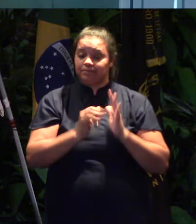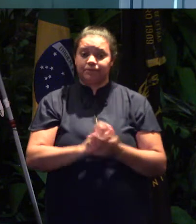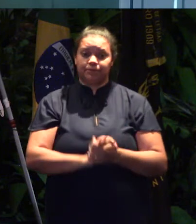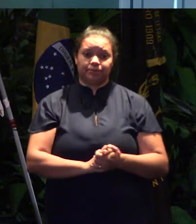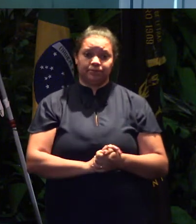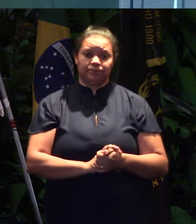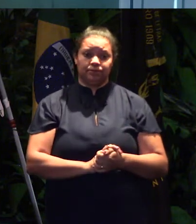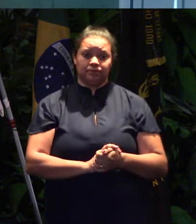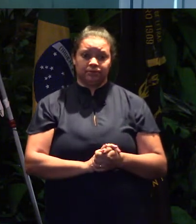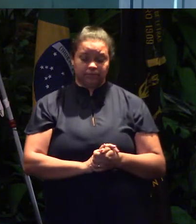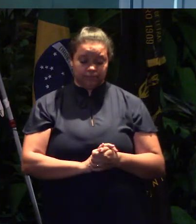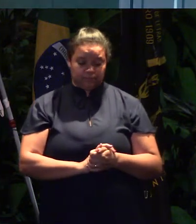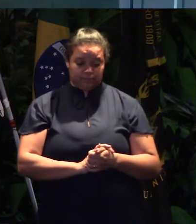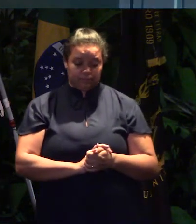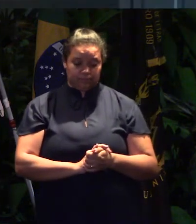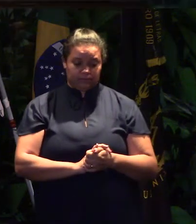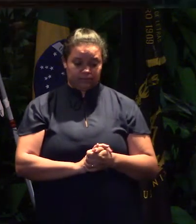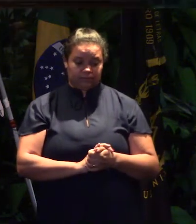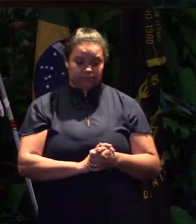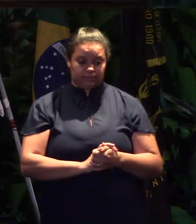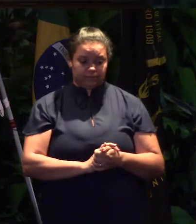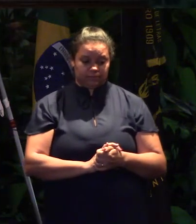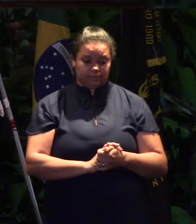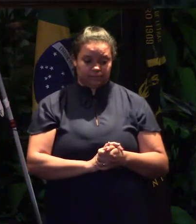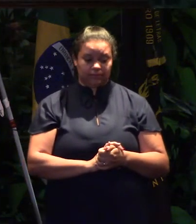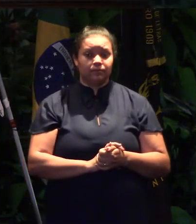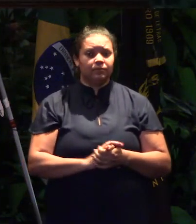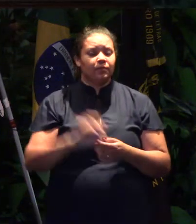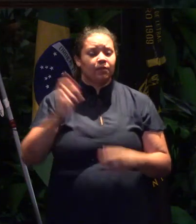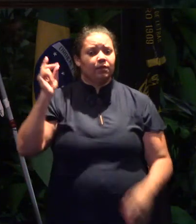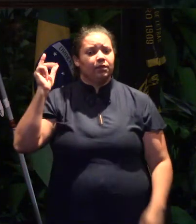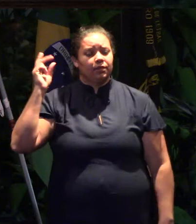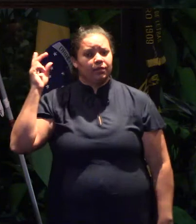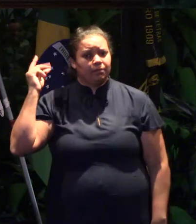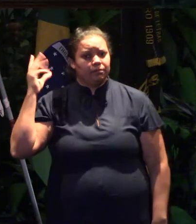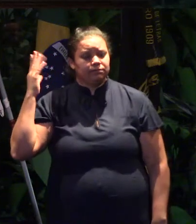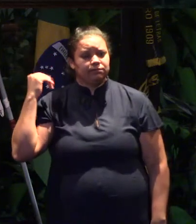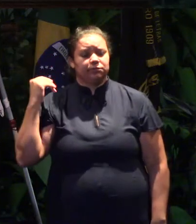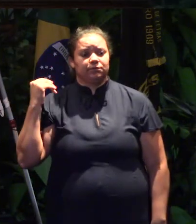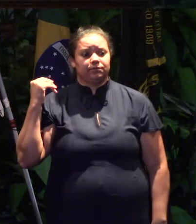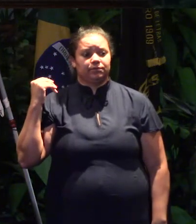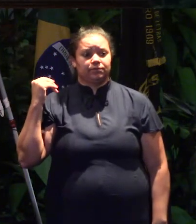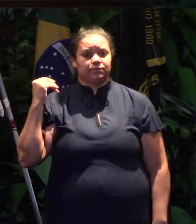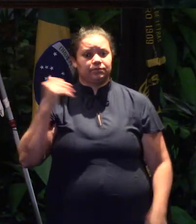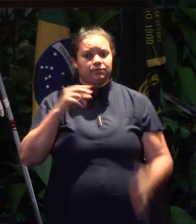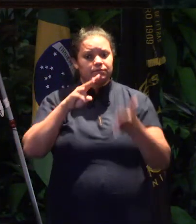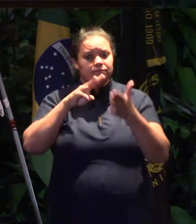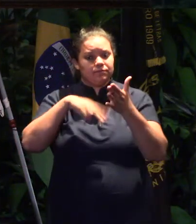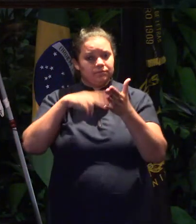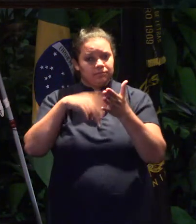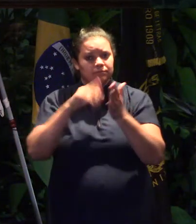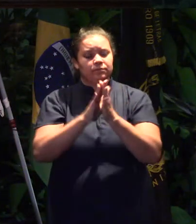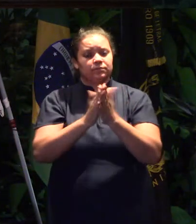Cegueira? Então, Flávia, já faz bastante tempo, né, que eu li o